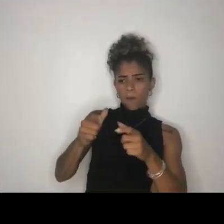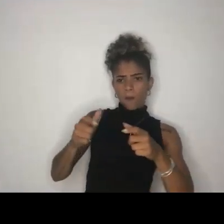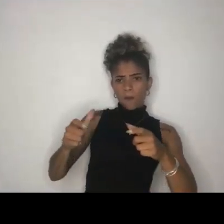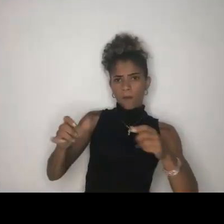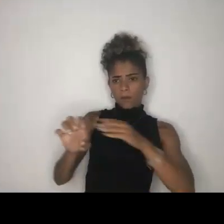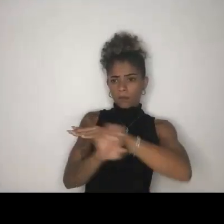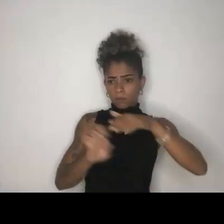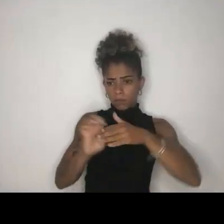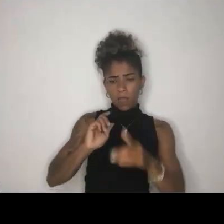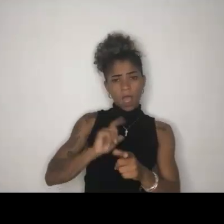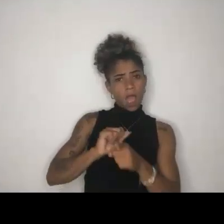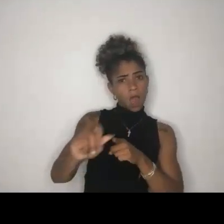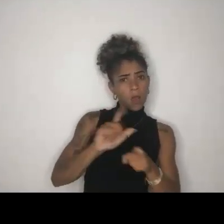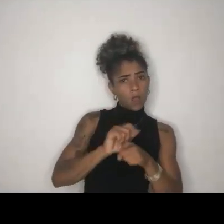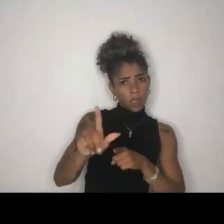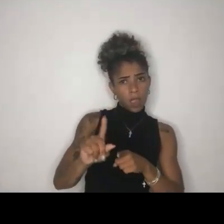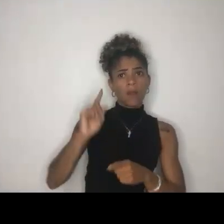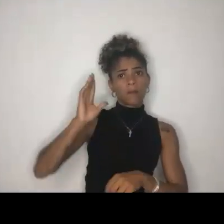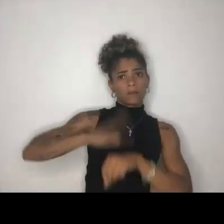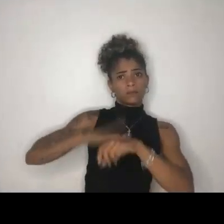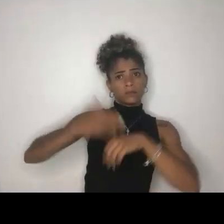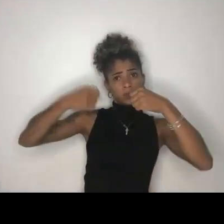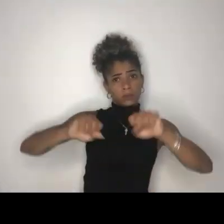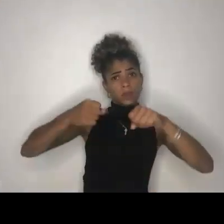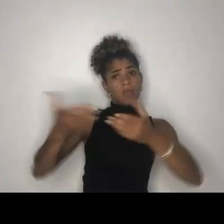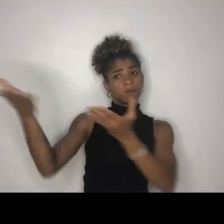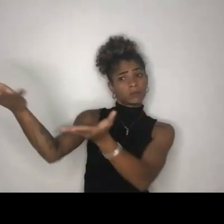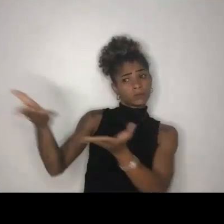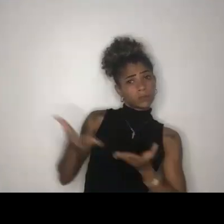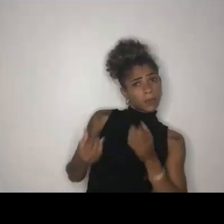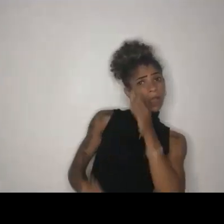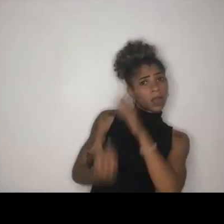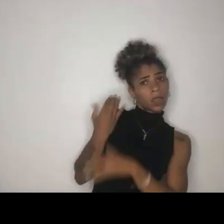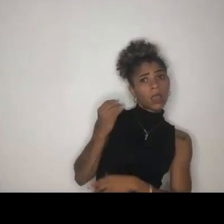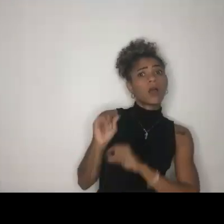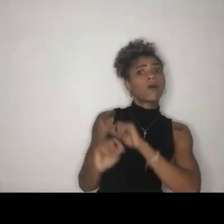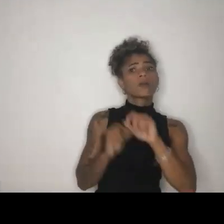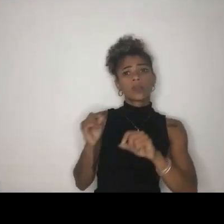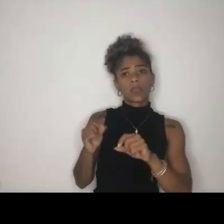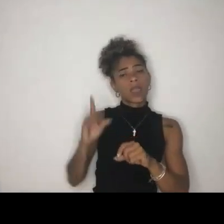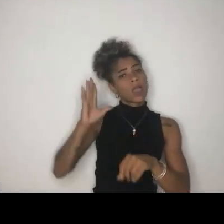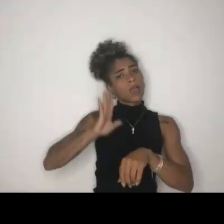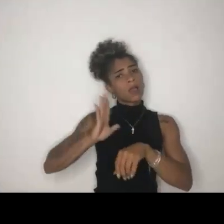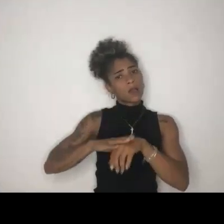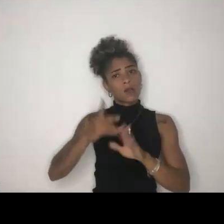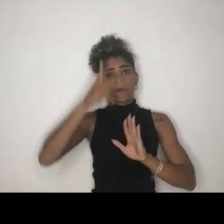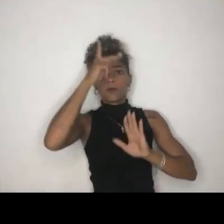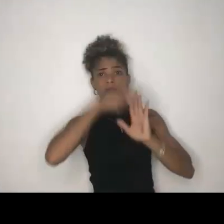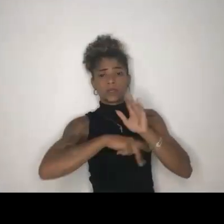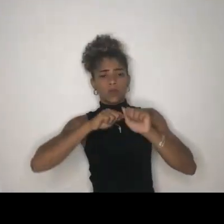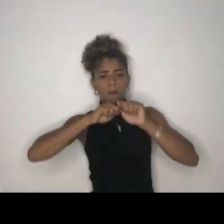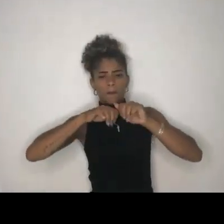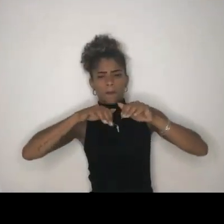aluguel de motos e aí eu fui convidado para fazer o Custom Experience dessa empresa num projeto de expansão Nacional